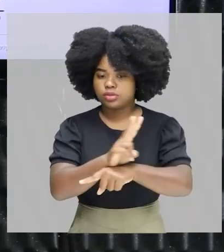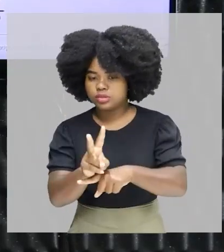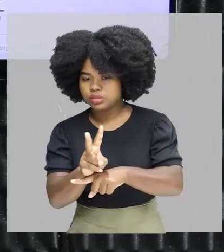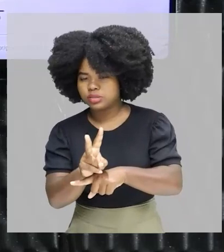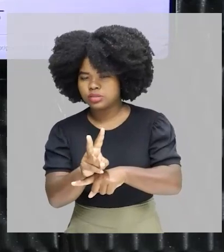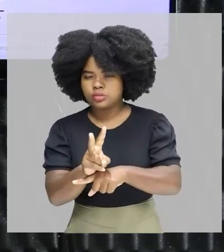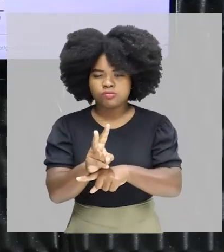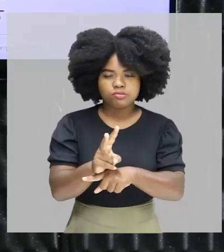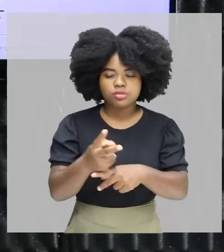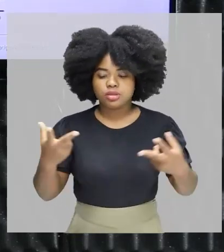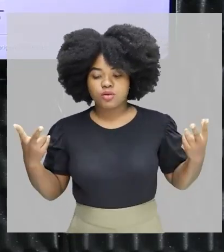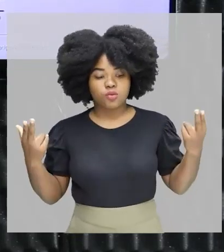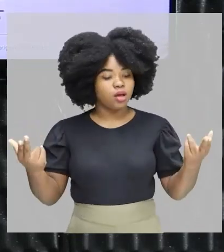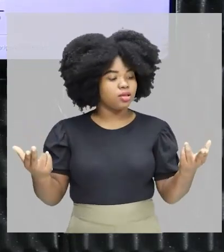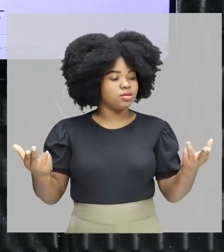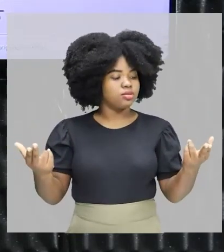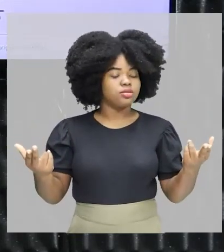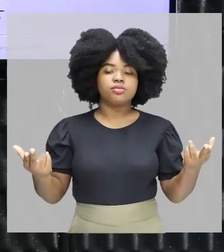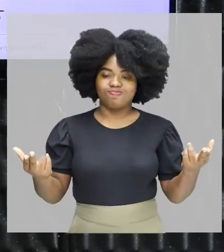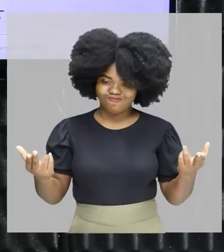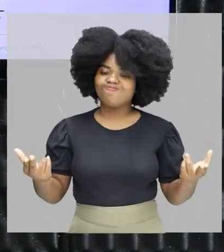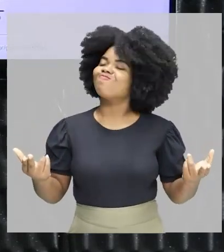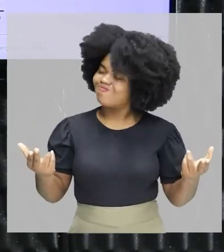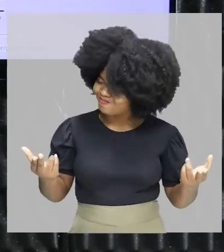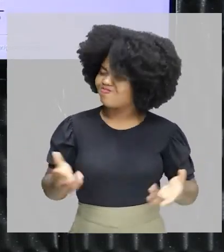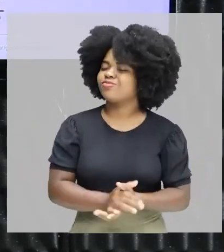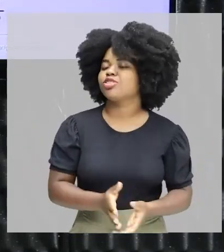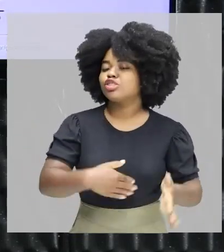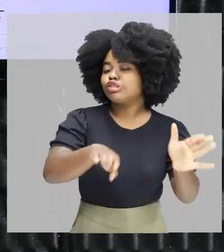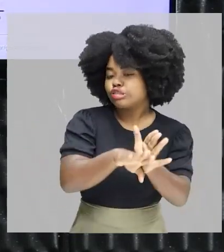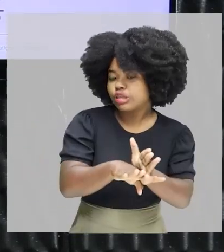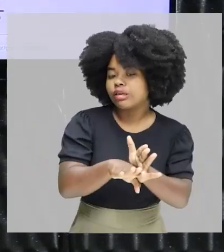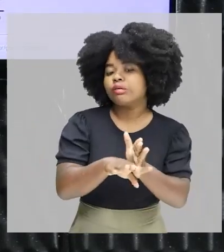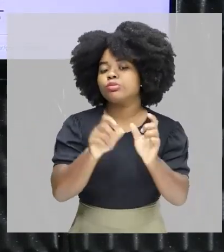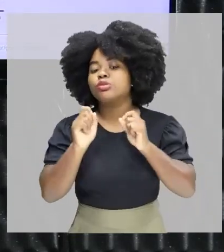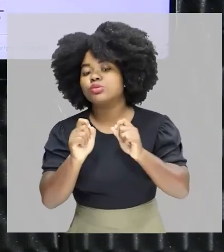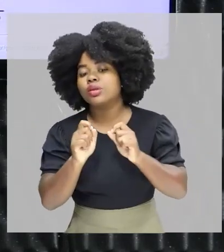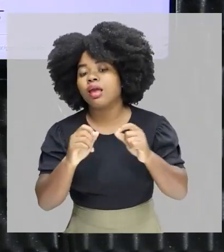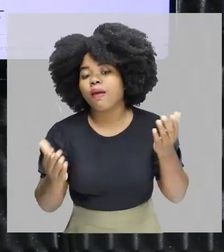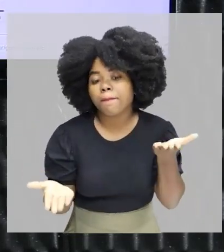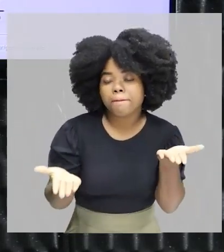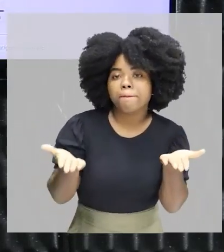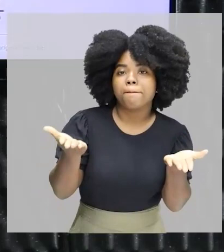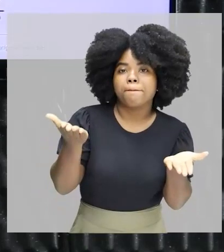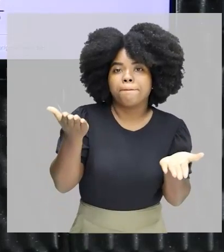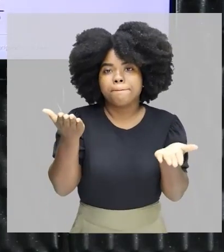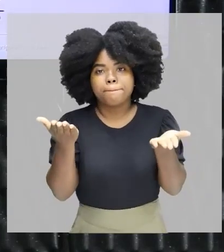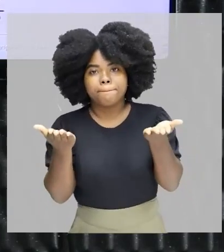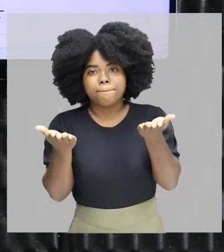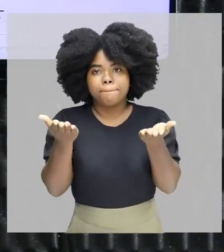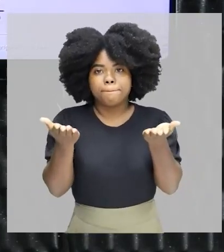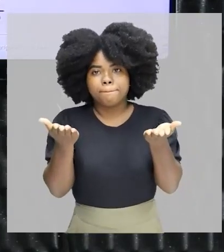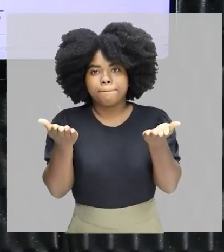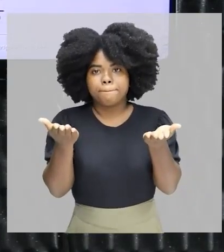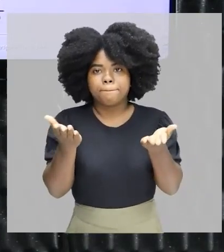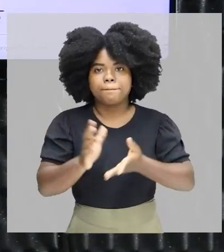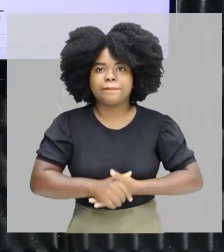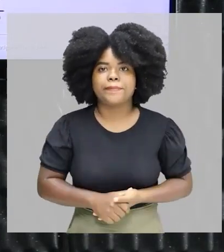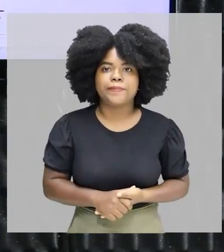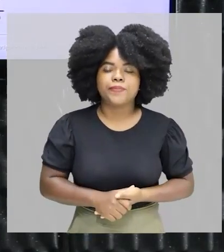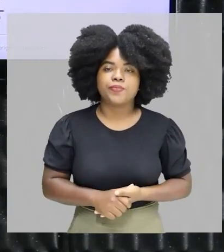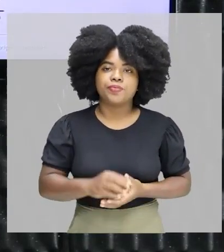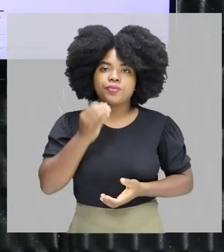se tornarem iguais, nós estabelecemos naquele momento, naquele tempo, o equilíbrio